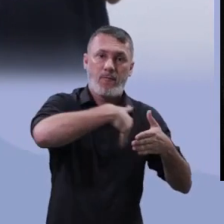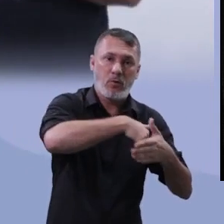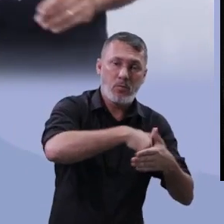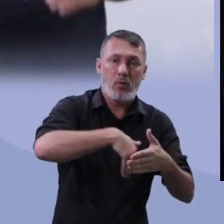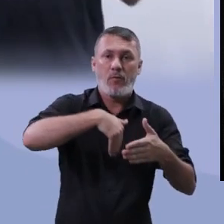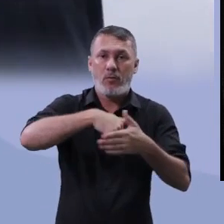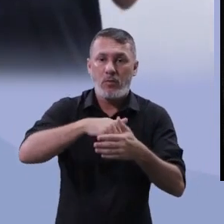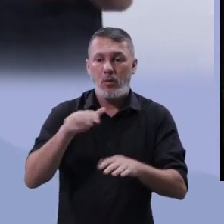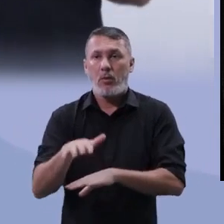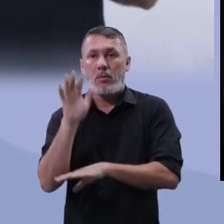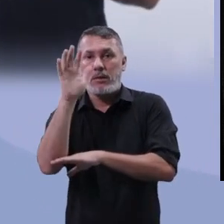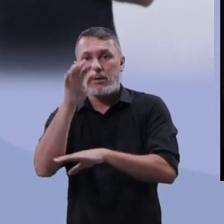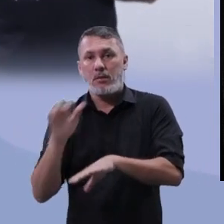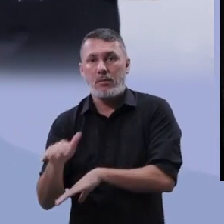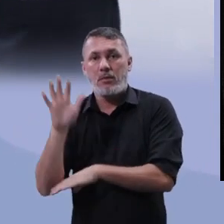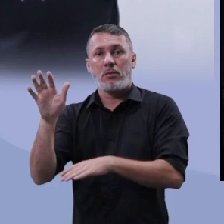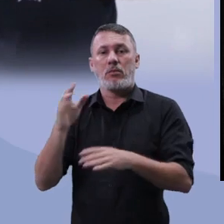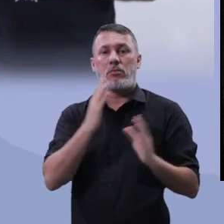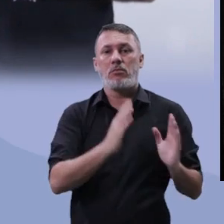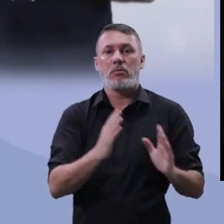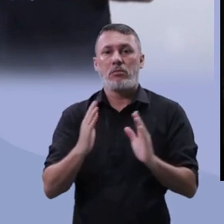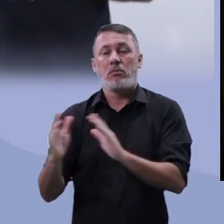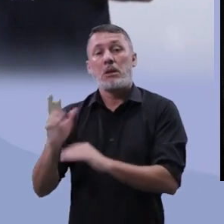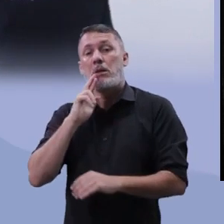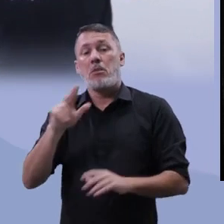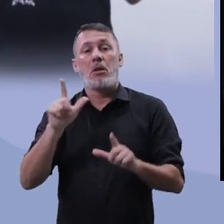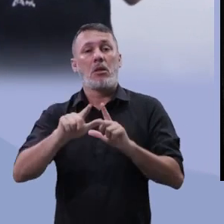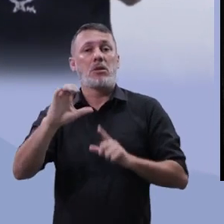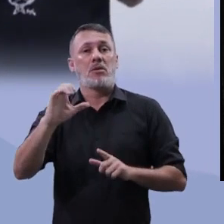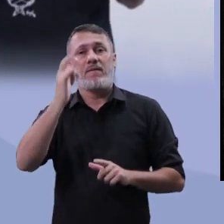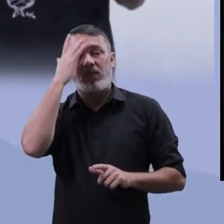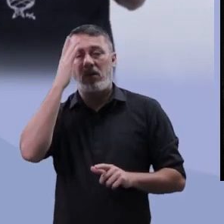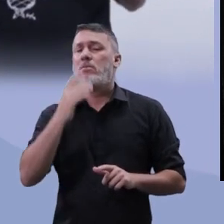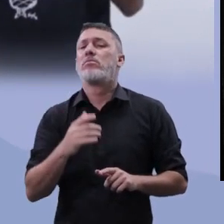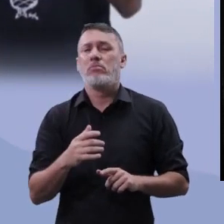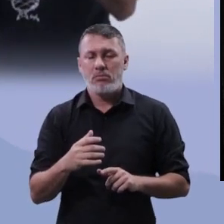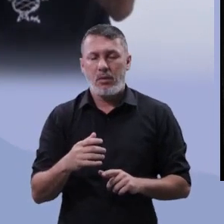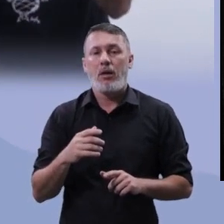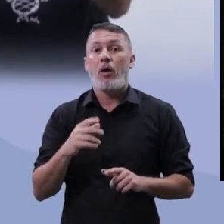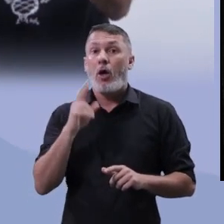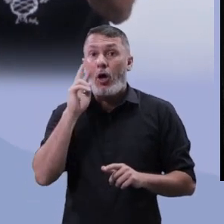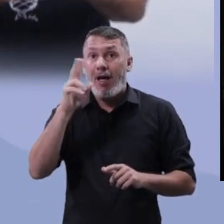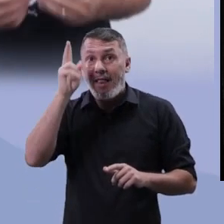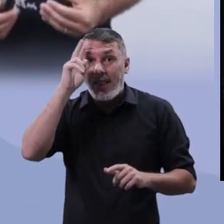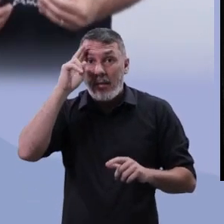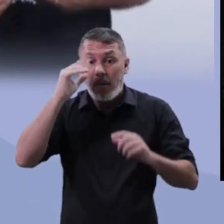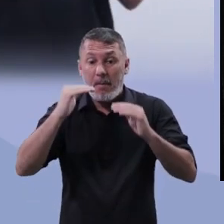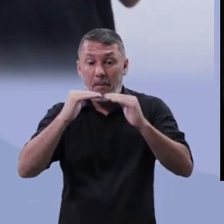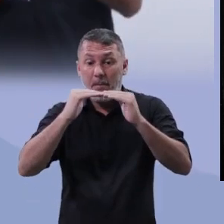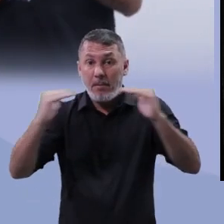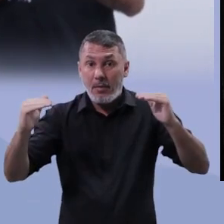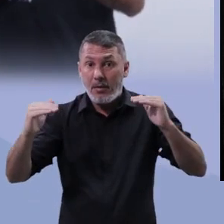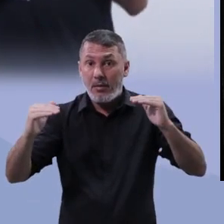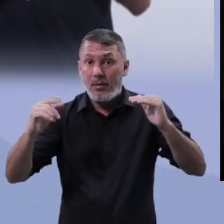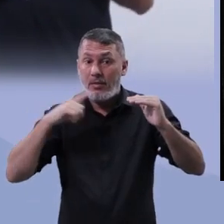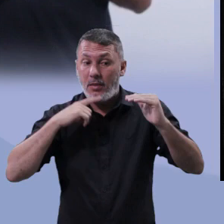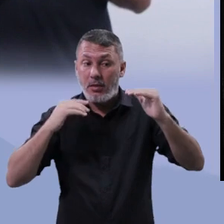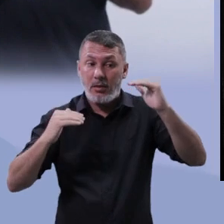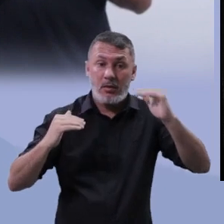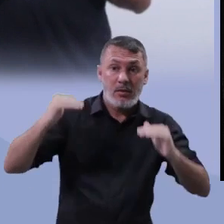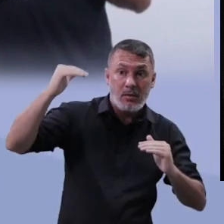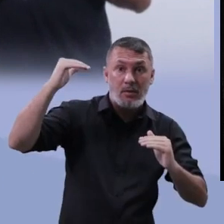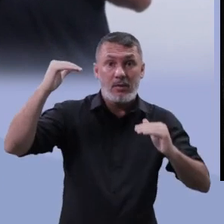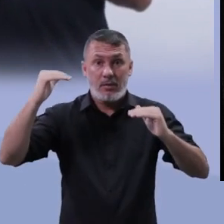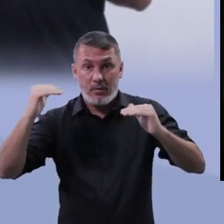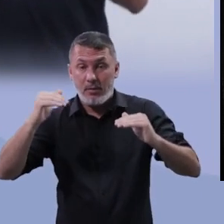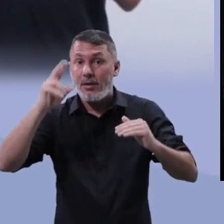futebol, basquete, basquete, resposta certa, letra C. Você vai olhar, então, para a mediana. Lembrou que eu te falei lá no